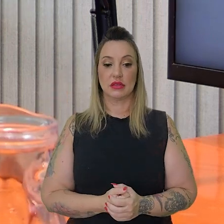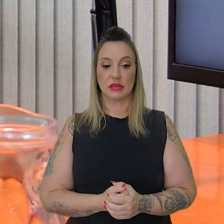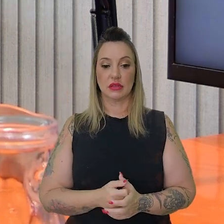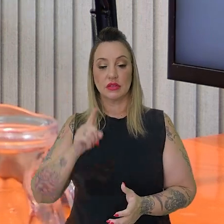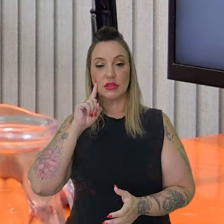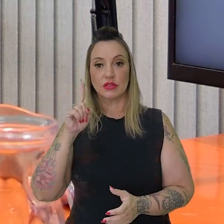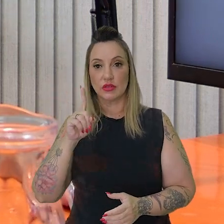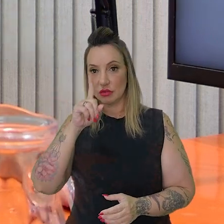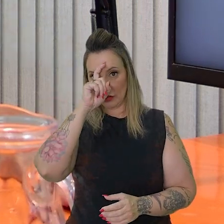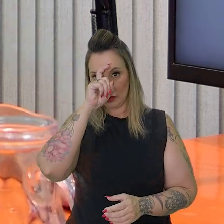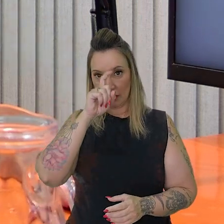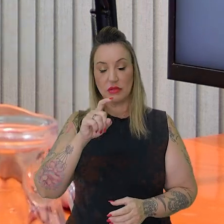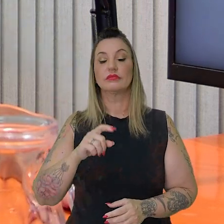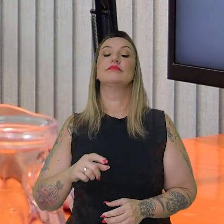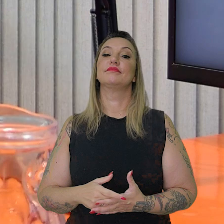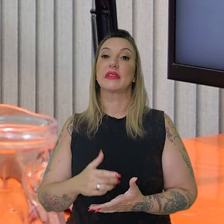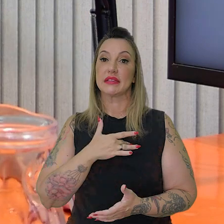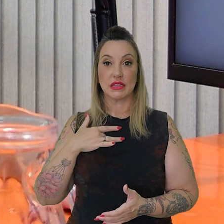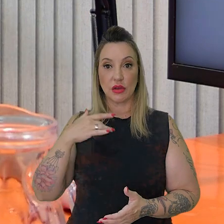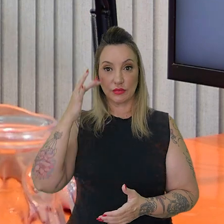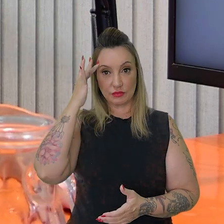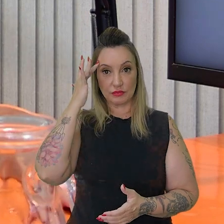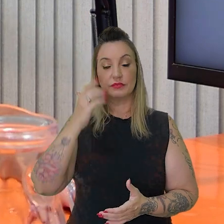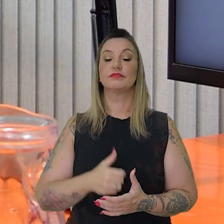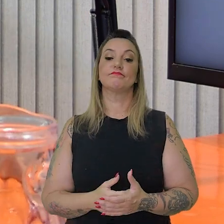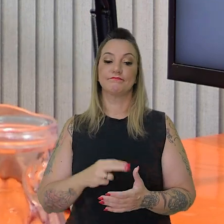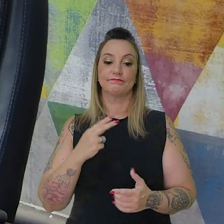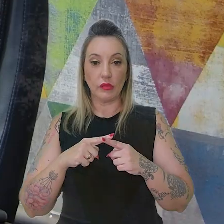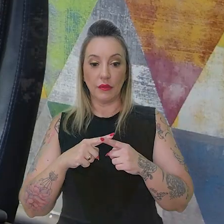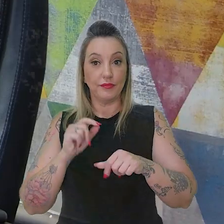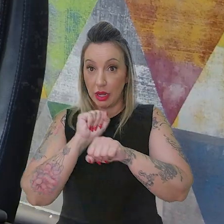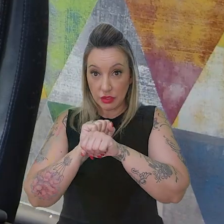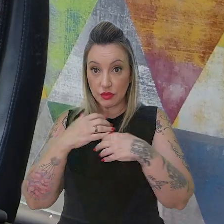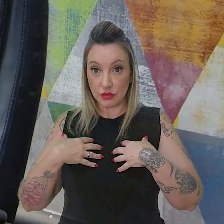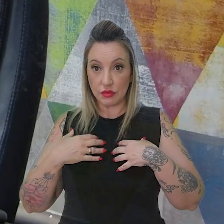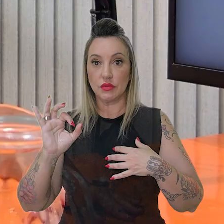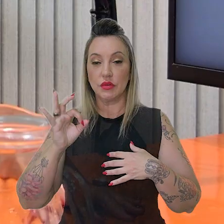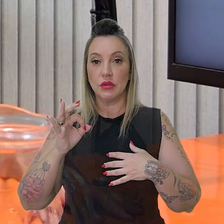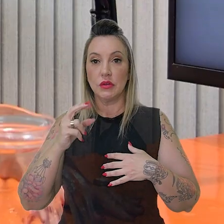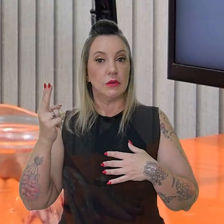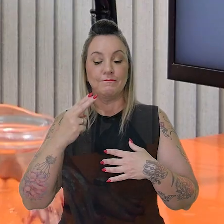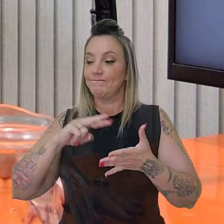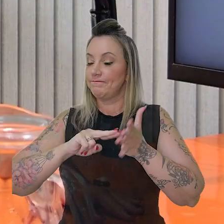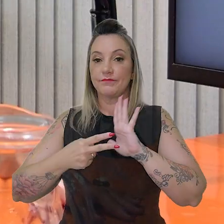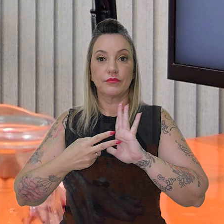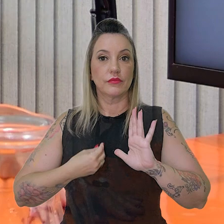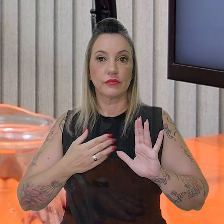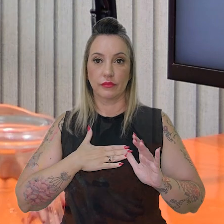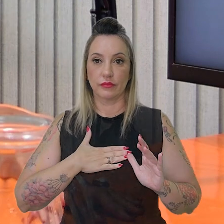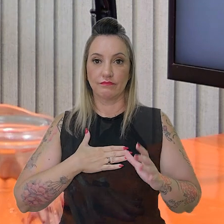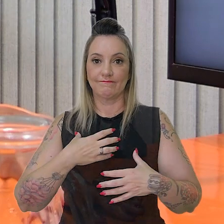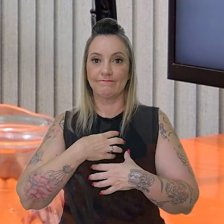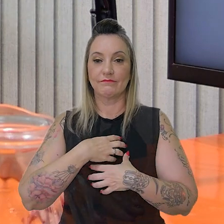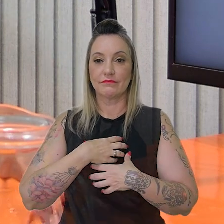dias na clínica de saúde mental uhum uhum porque eu não tava vendo vendo par paralisei não tava vendo sentido mais para mim não me sentia